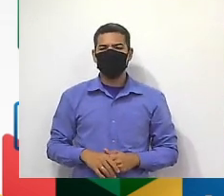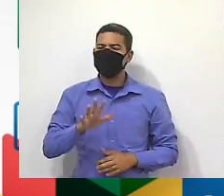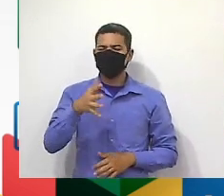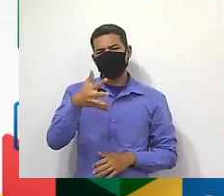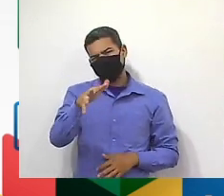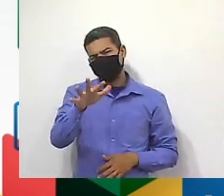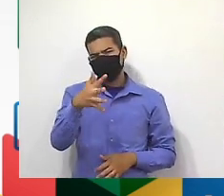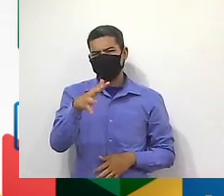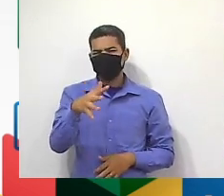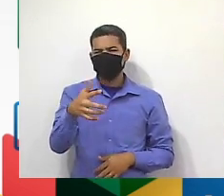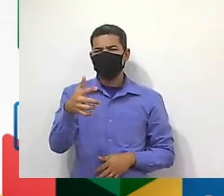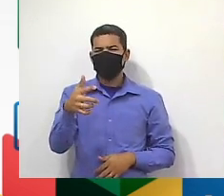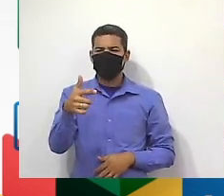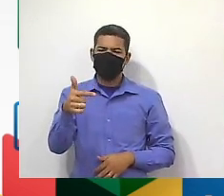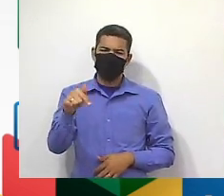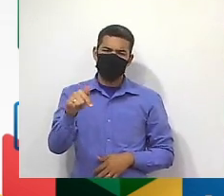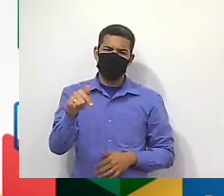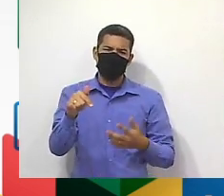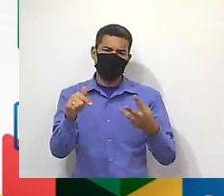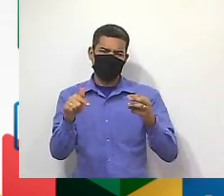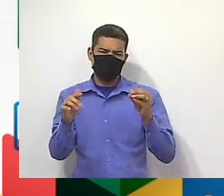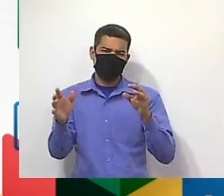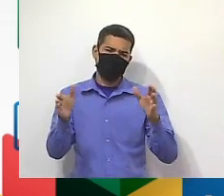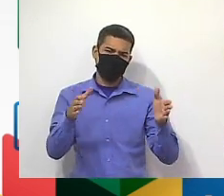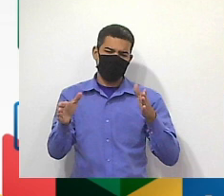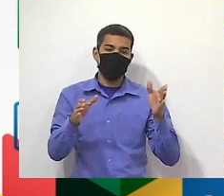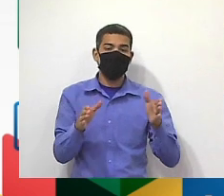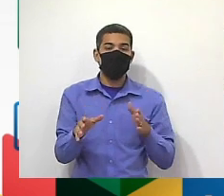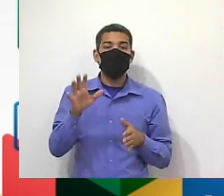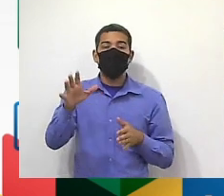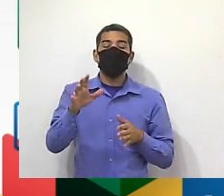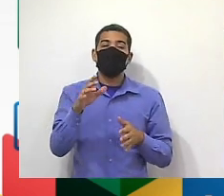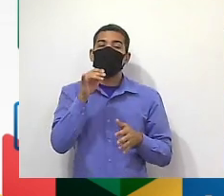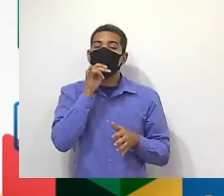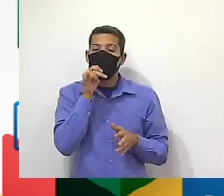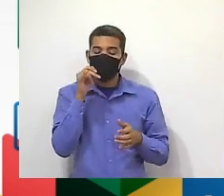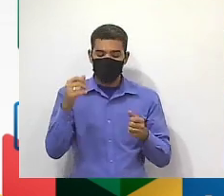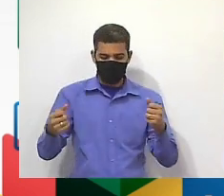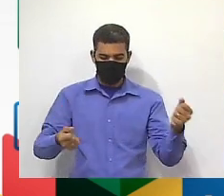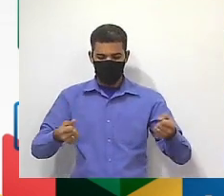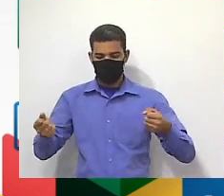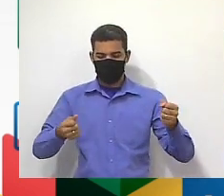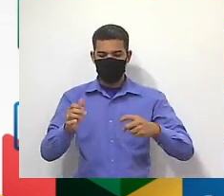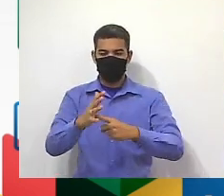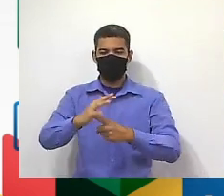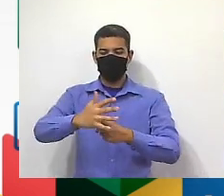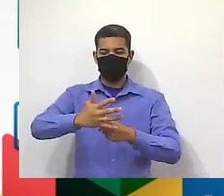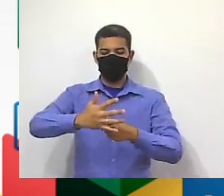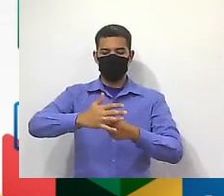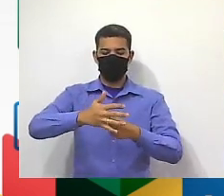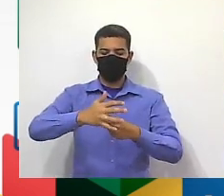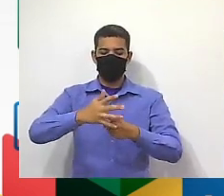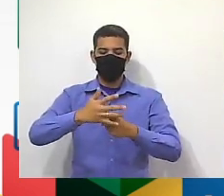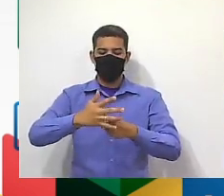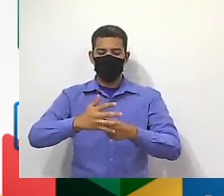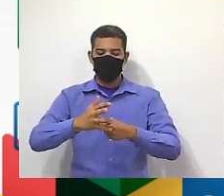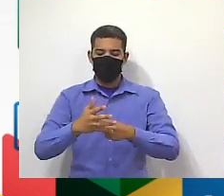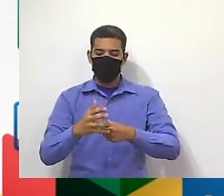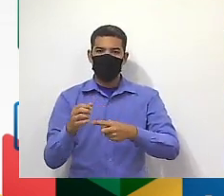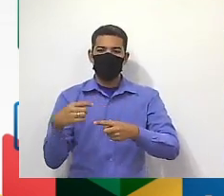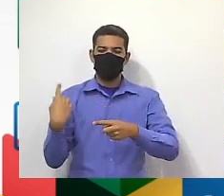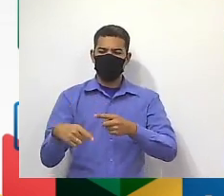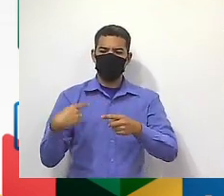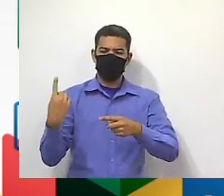temperatura. Quando você começa a queimar esse combustível no motor do seu carro, e a gente vai falar disso já já,